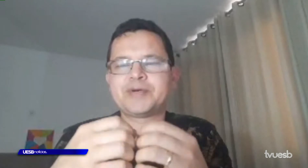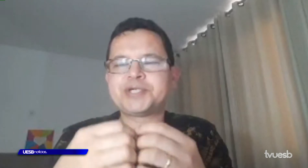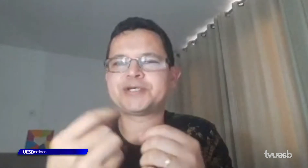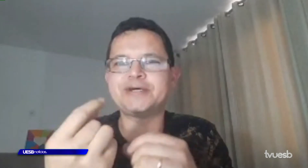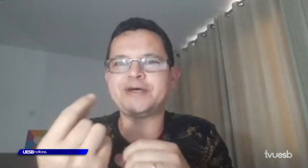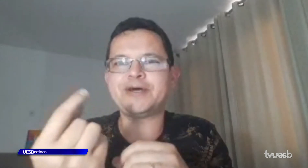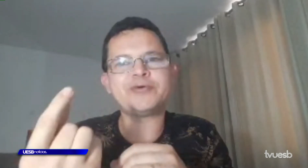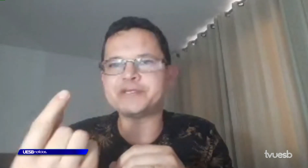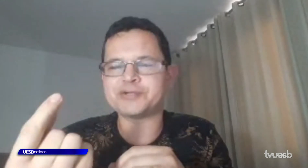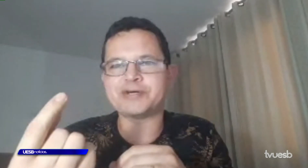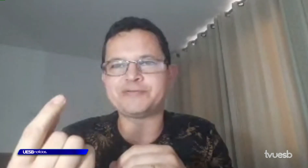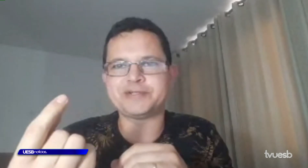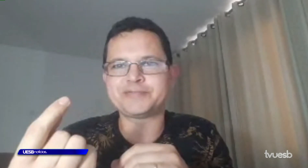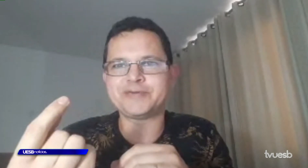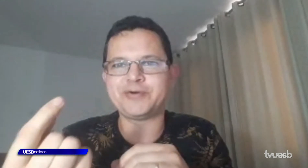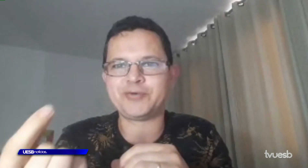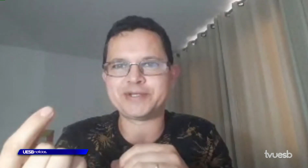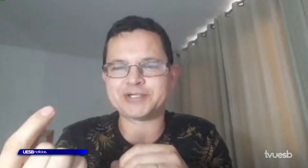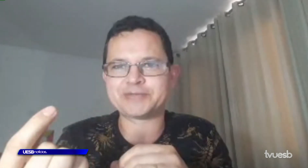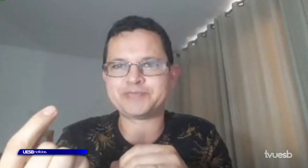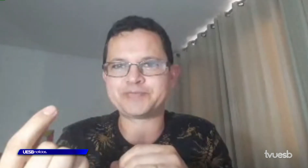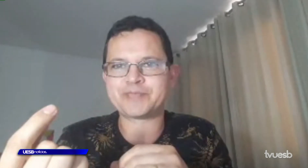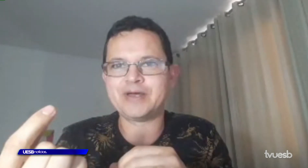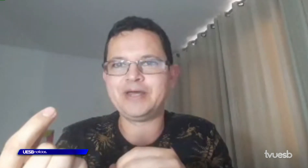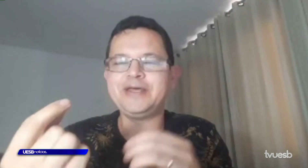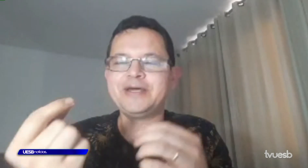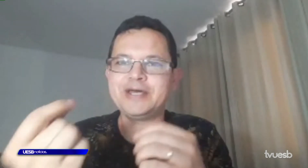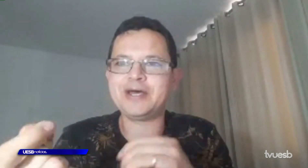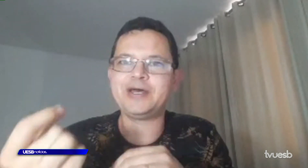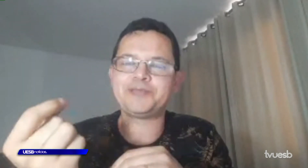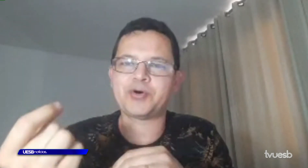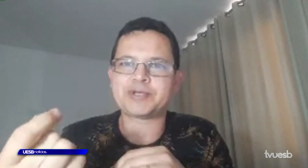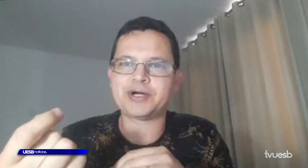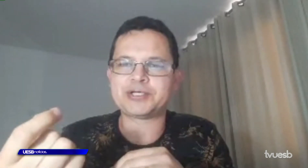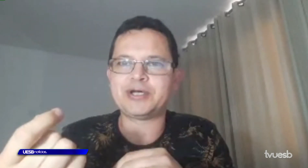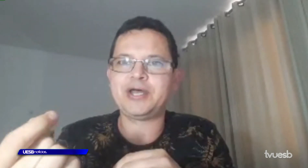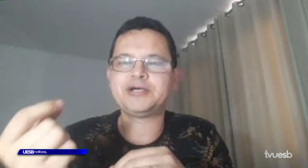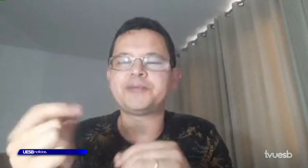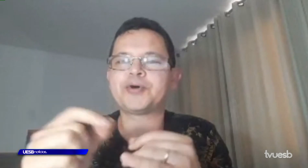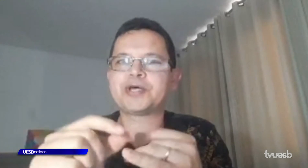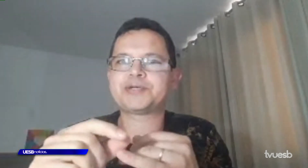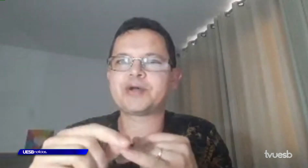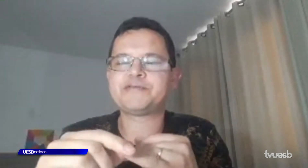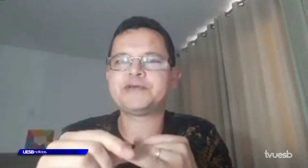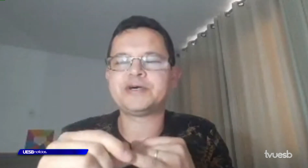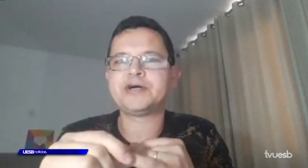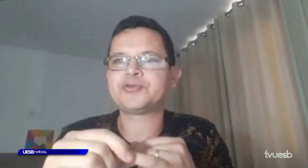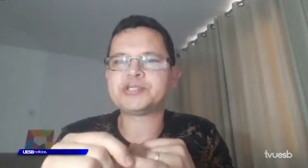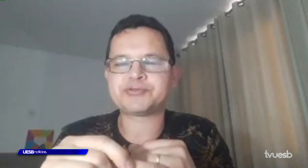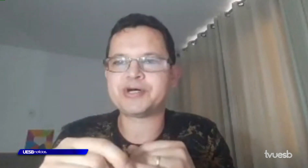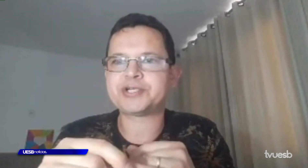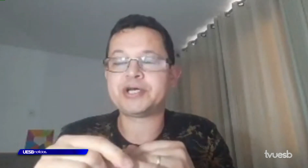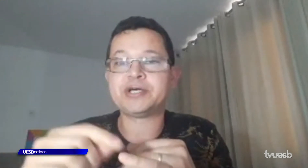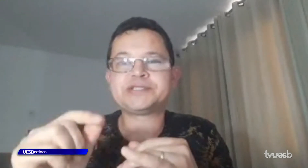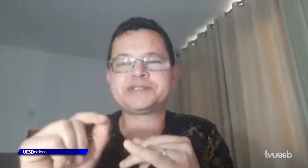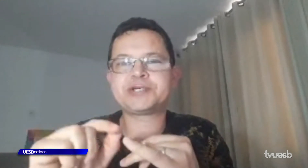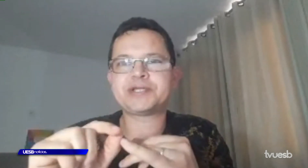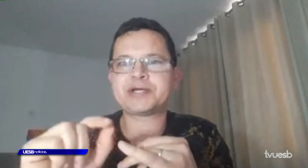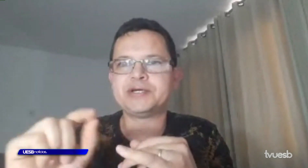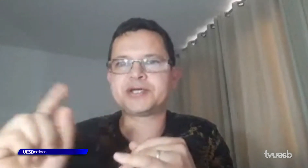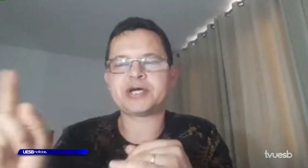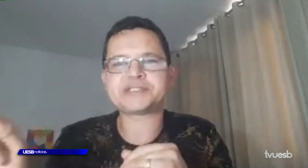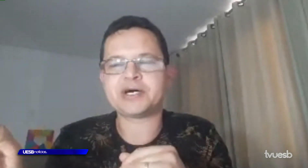mas gente é uma benção na vida sua energia e ele é importante ele é importante para a vida do Estudante